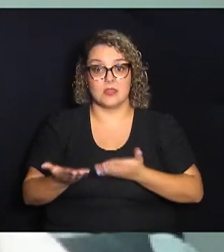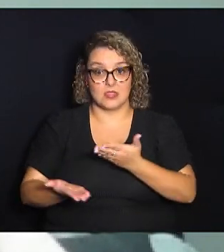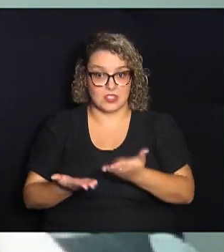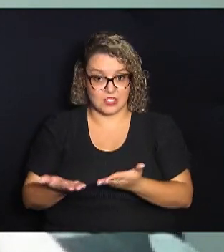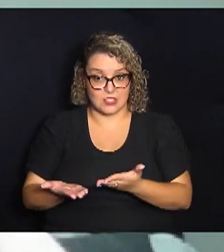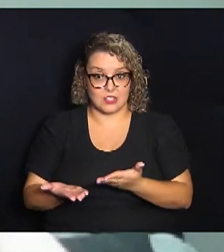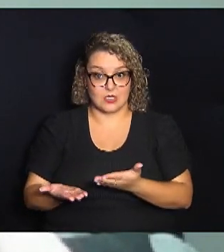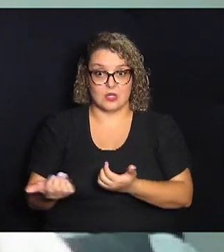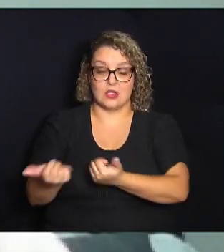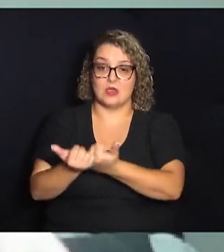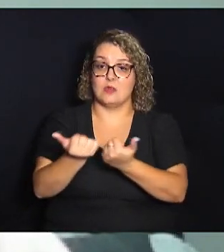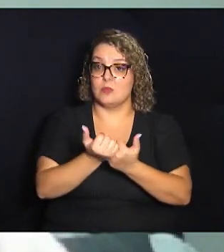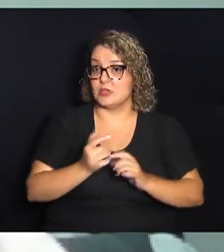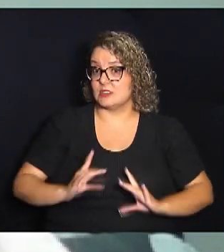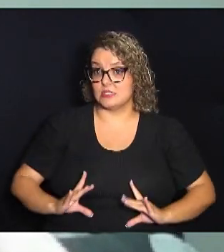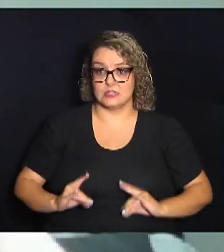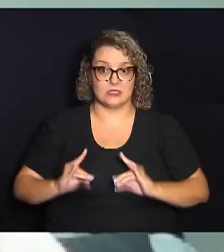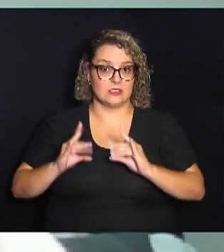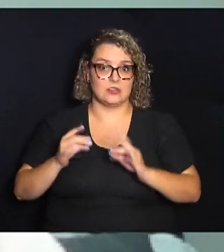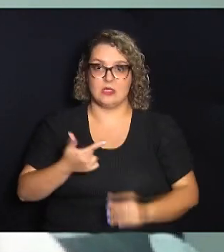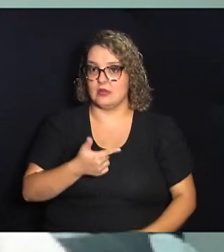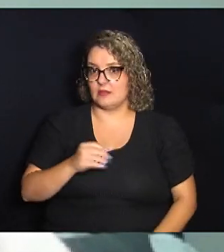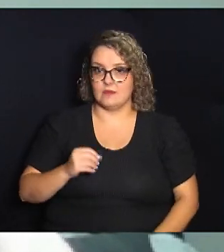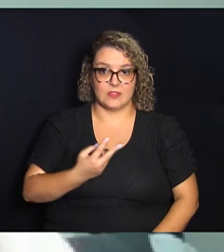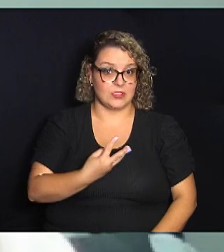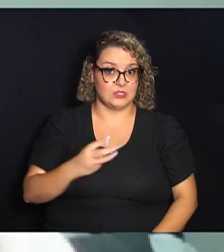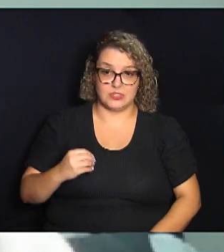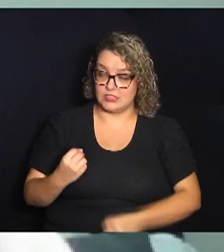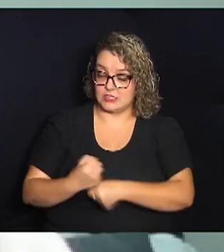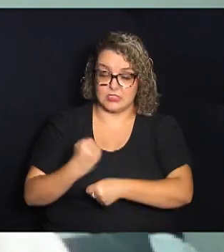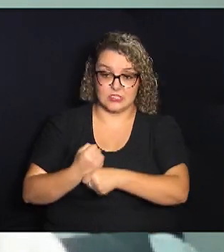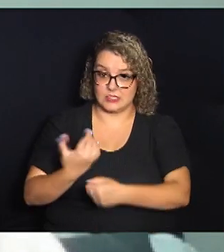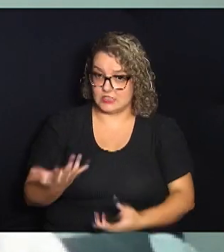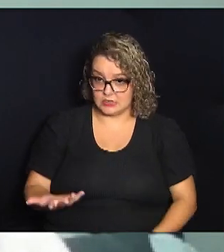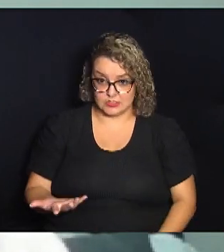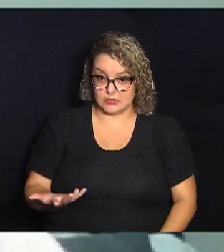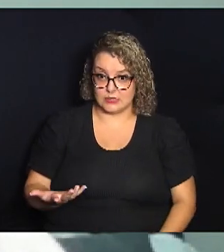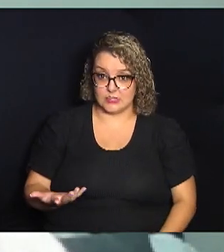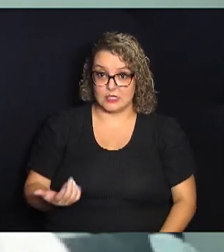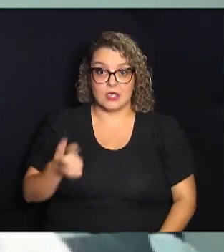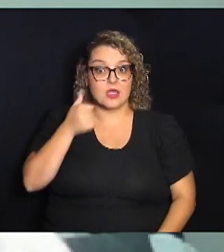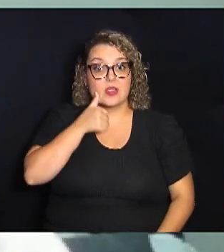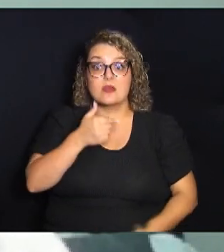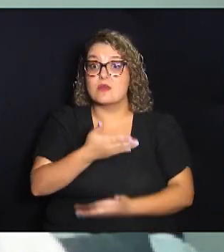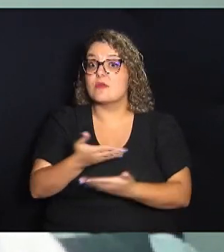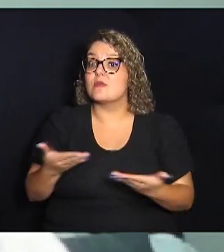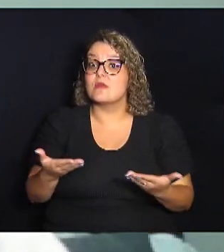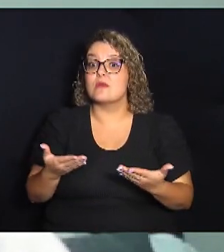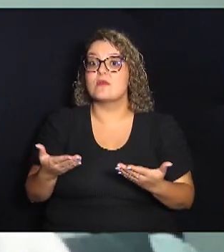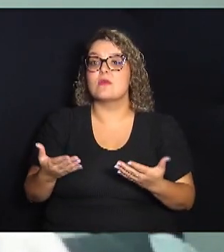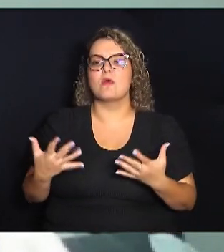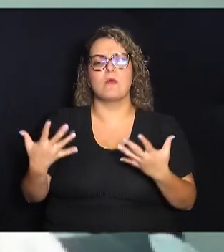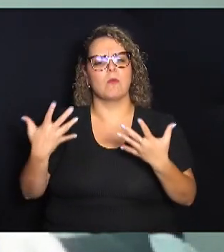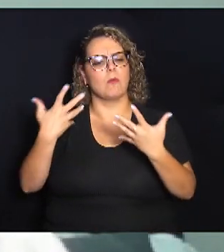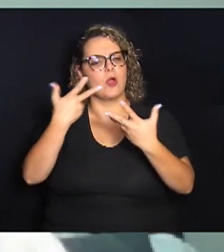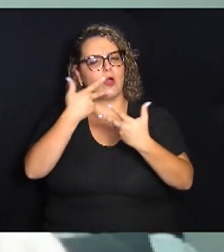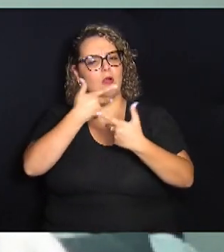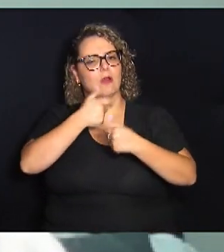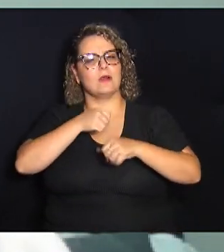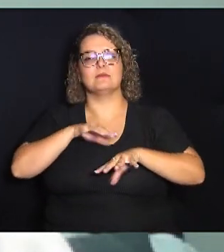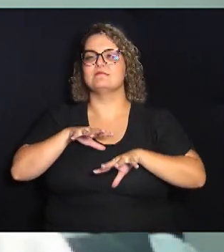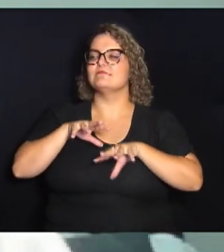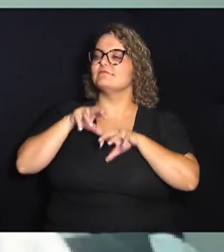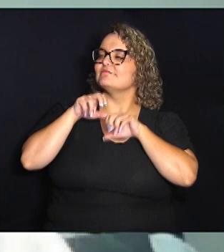com reposição hormonal há 20, 30 anos, e essas mulheres estão bonitas, estão